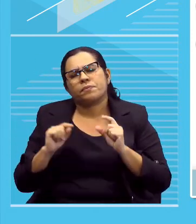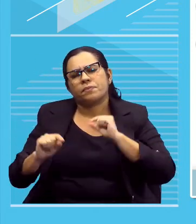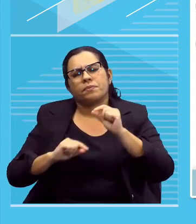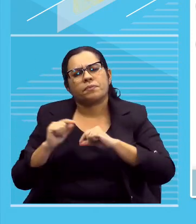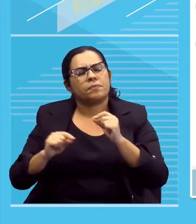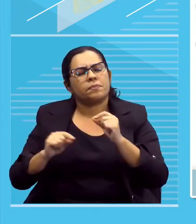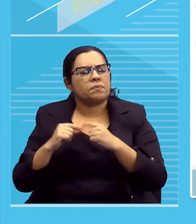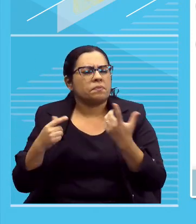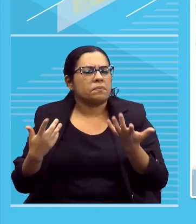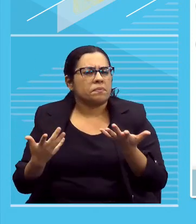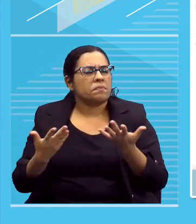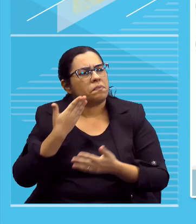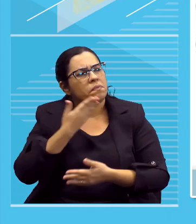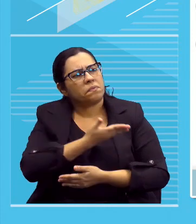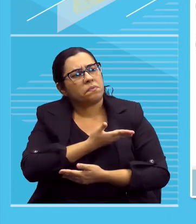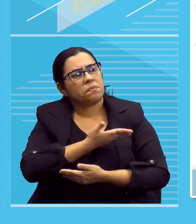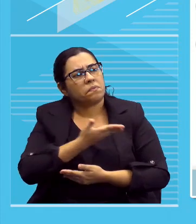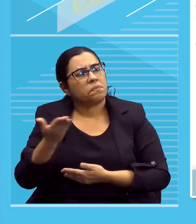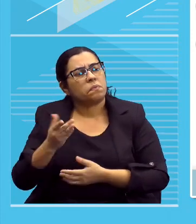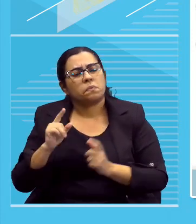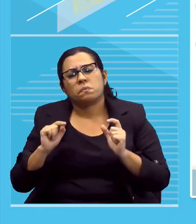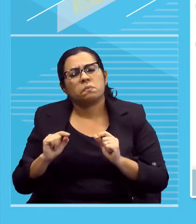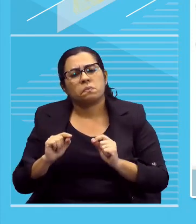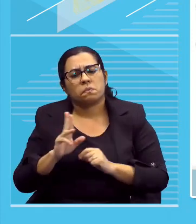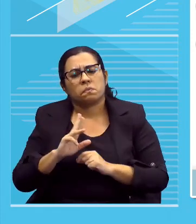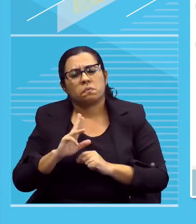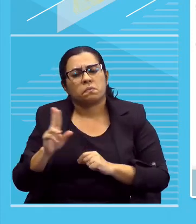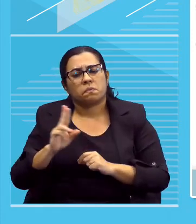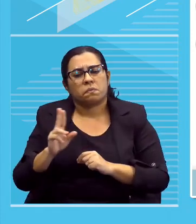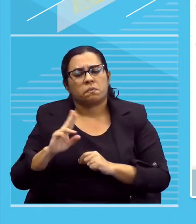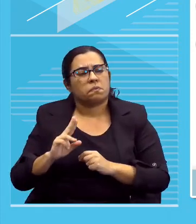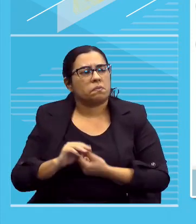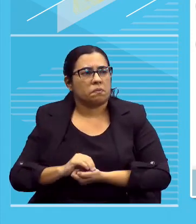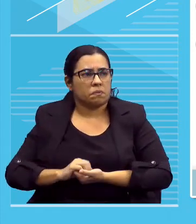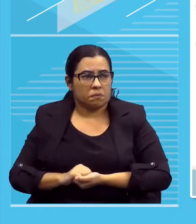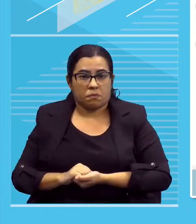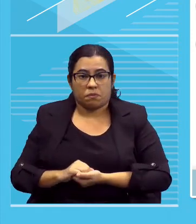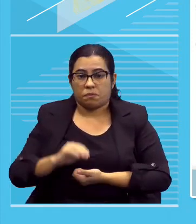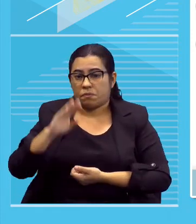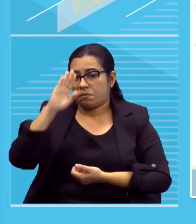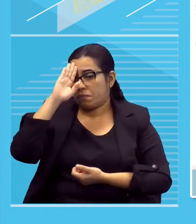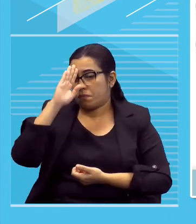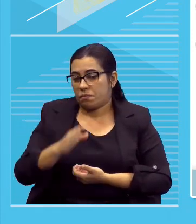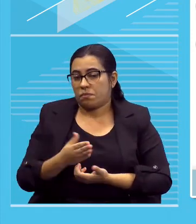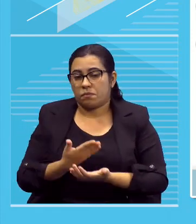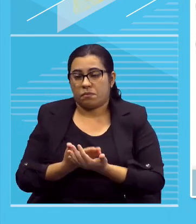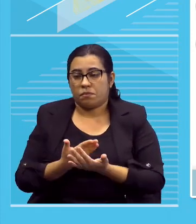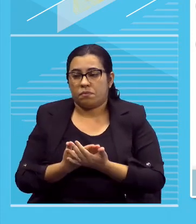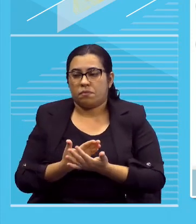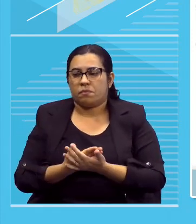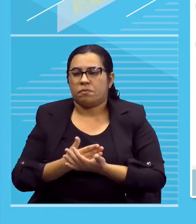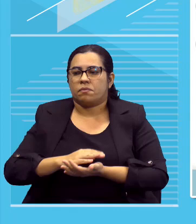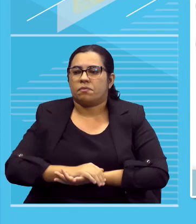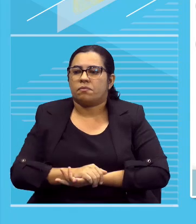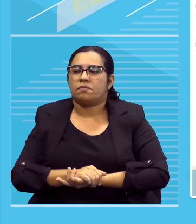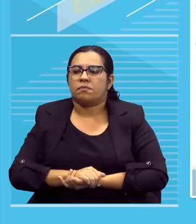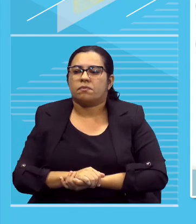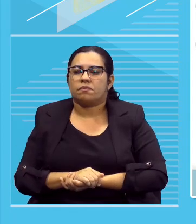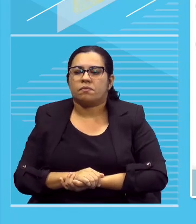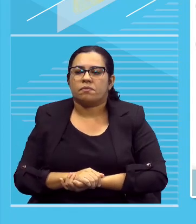agroindústria que é o tema principal da aula Agro corrigindo